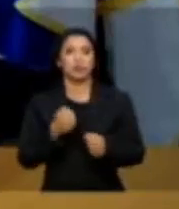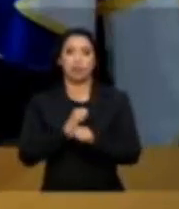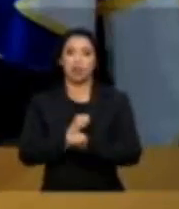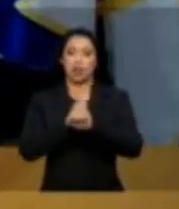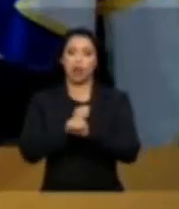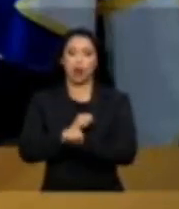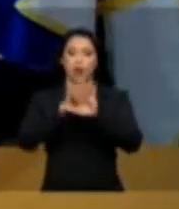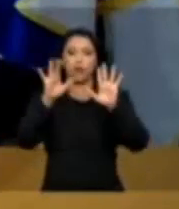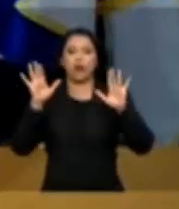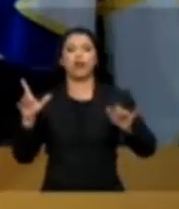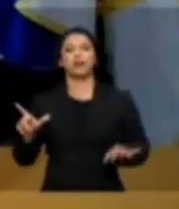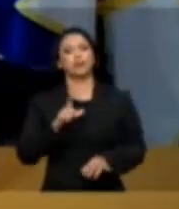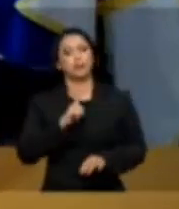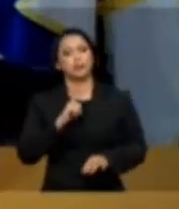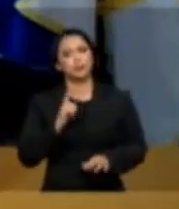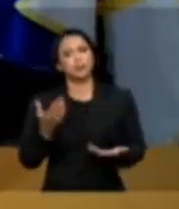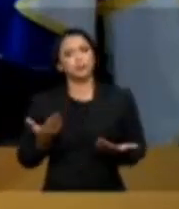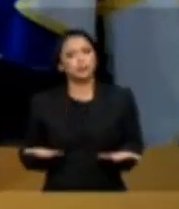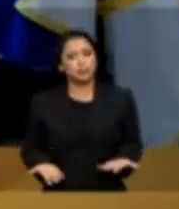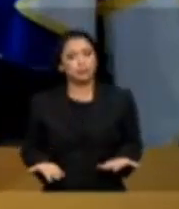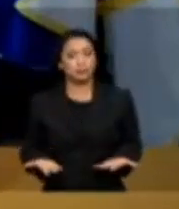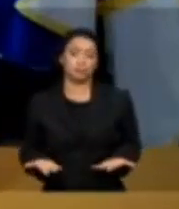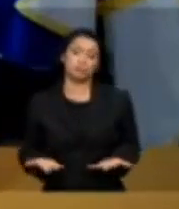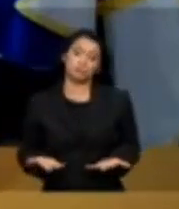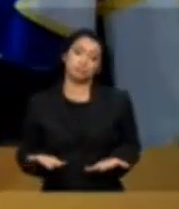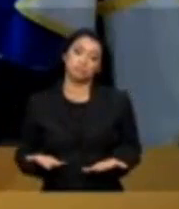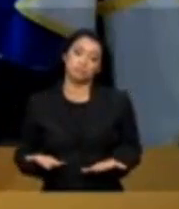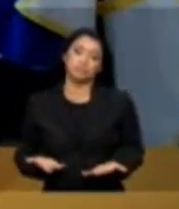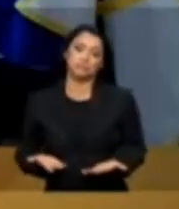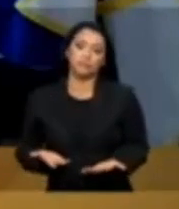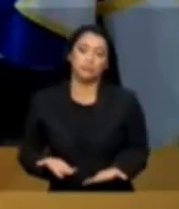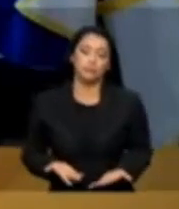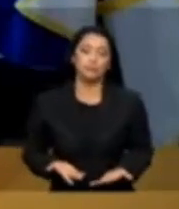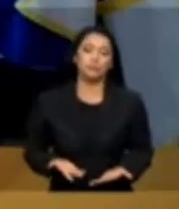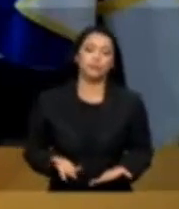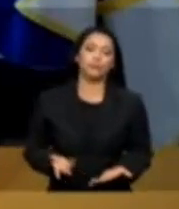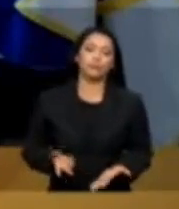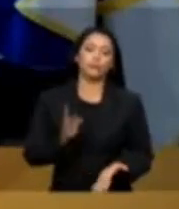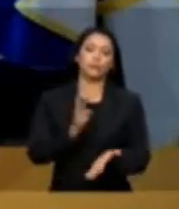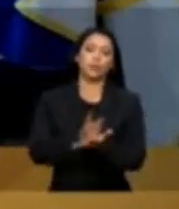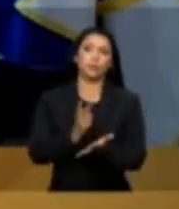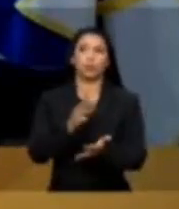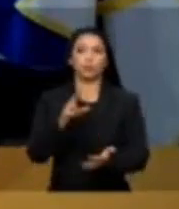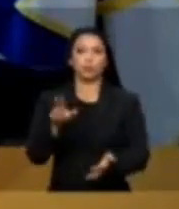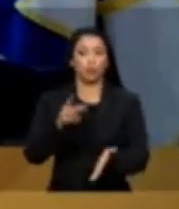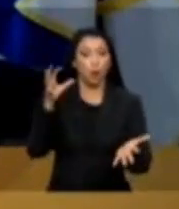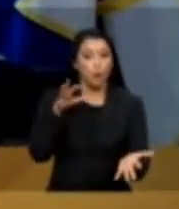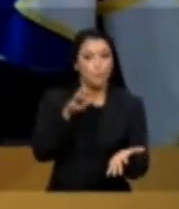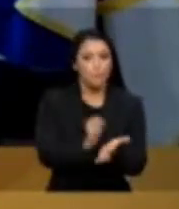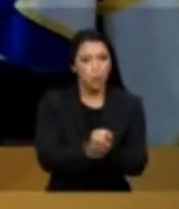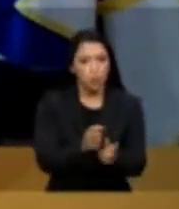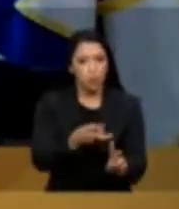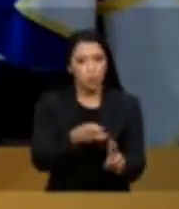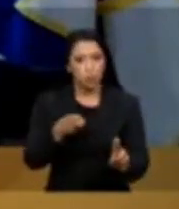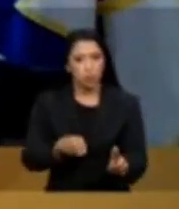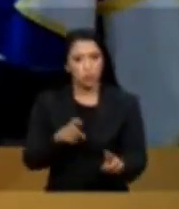clareza: haverá casos em que, mesmo não havendo posse por parte dos índios em